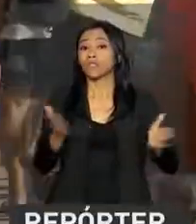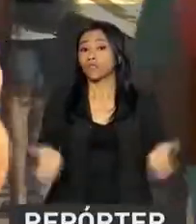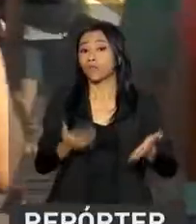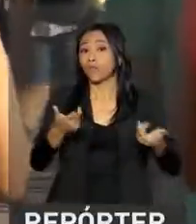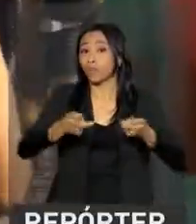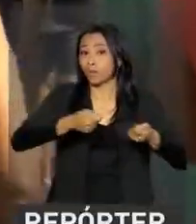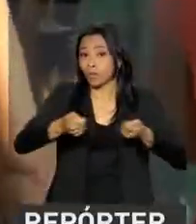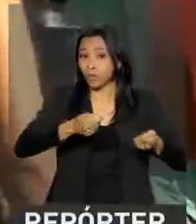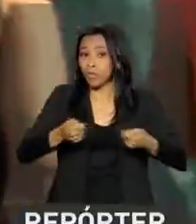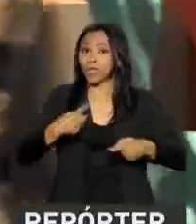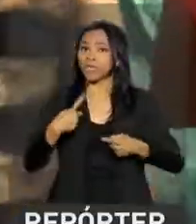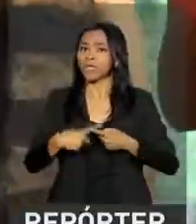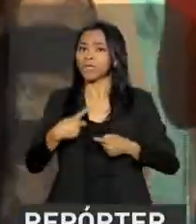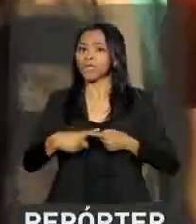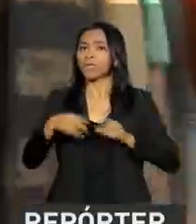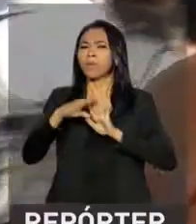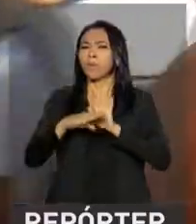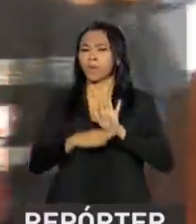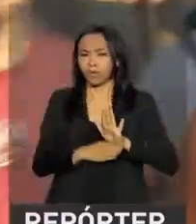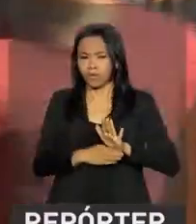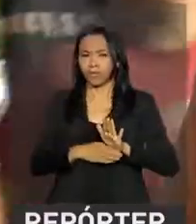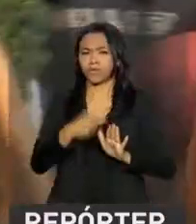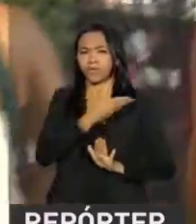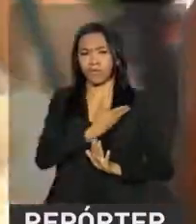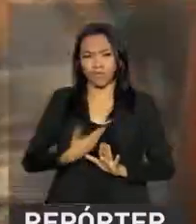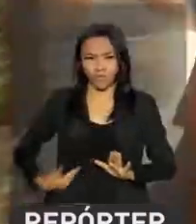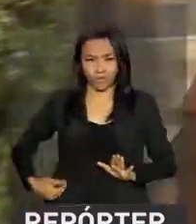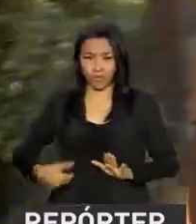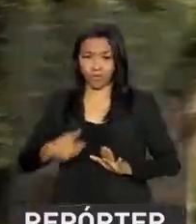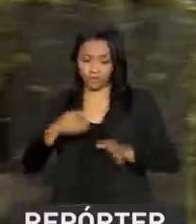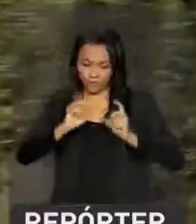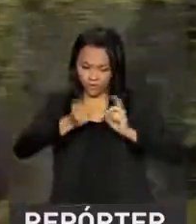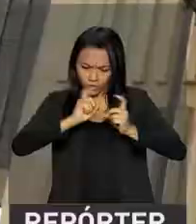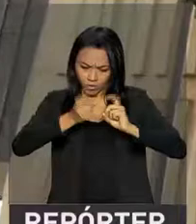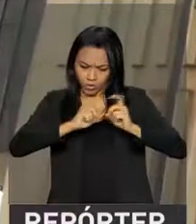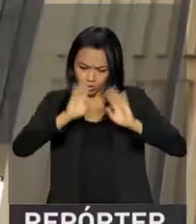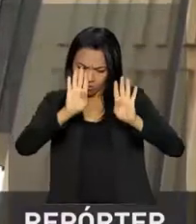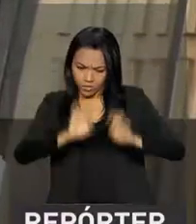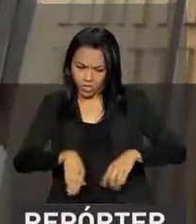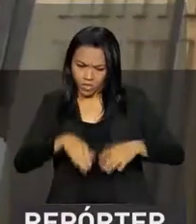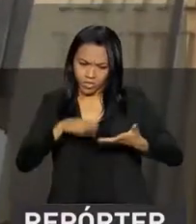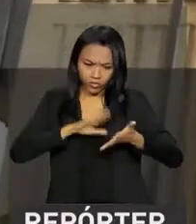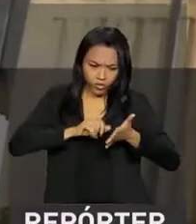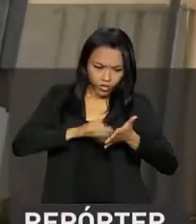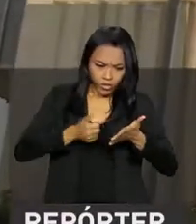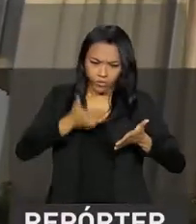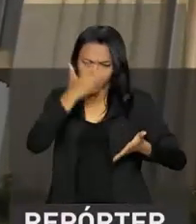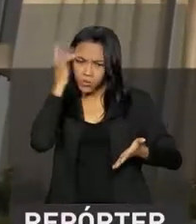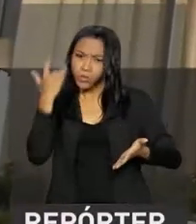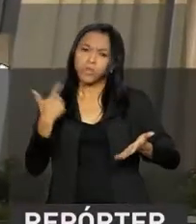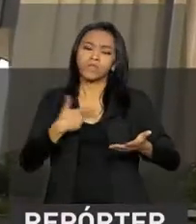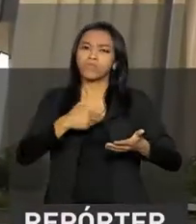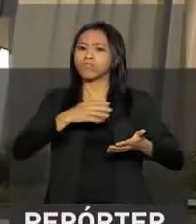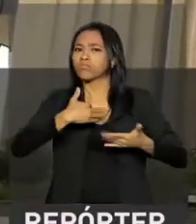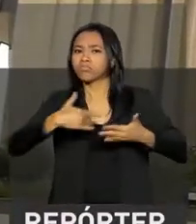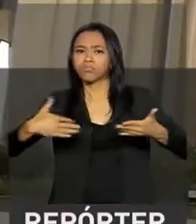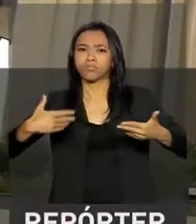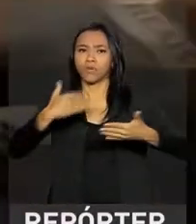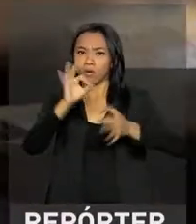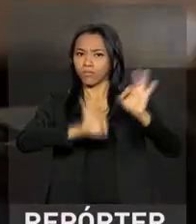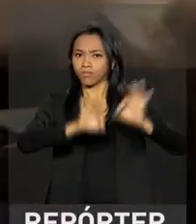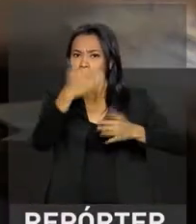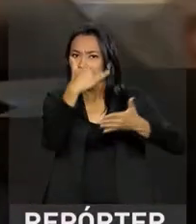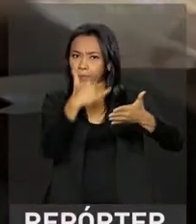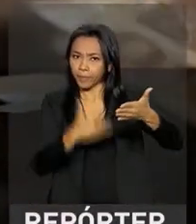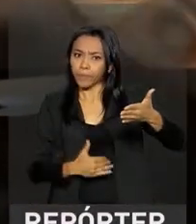passou um pente fino em programas, a partir da revisão de cadastros. O resultado, 30 bilhões de reais a menos